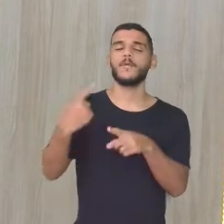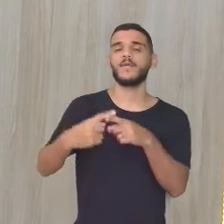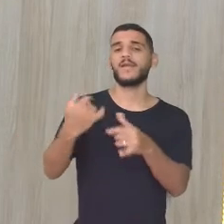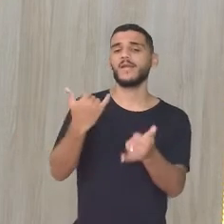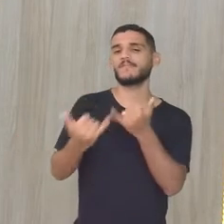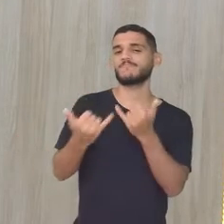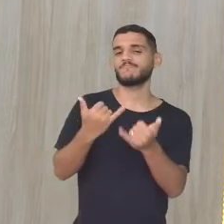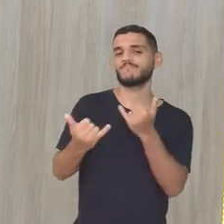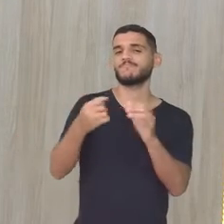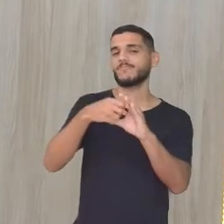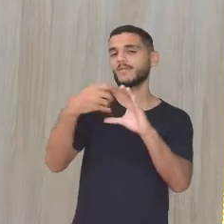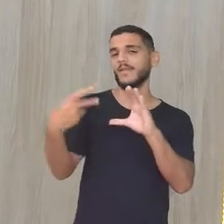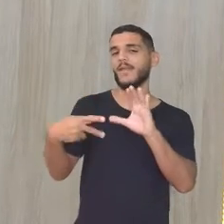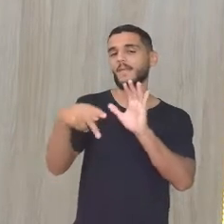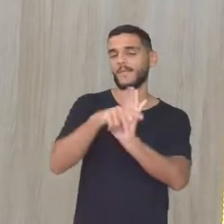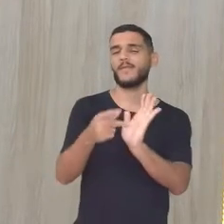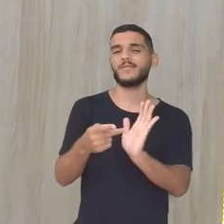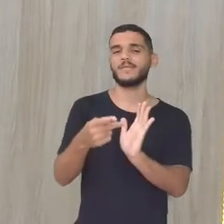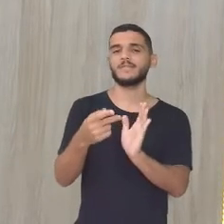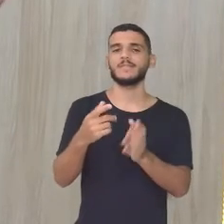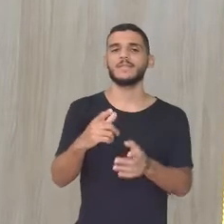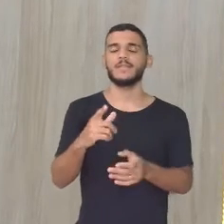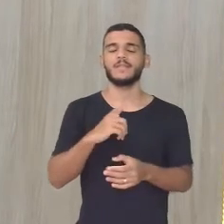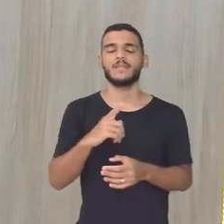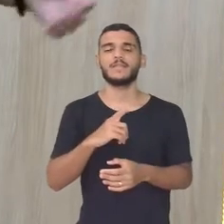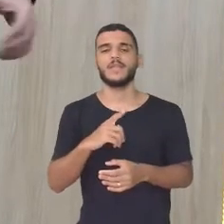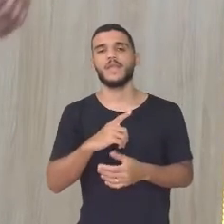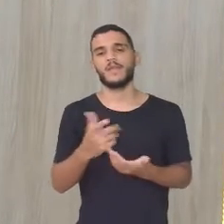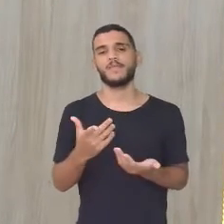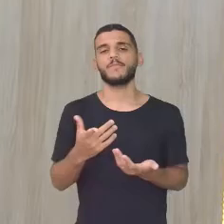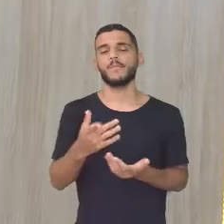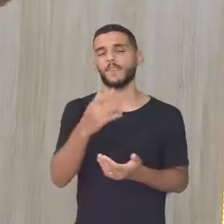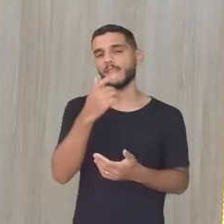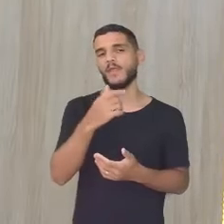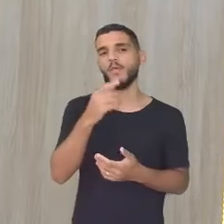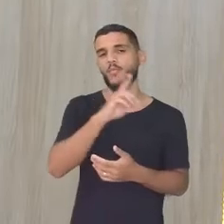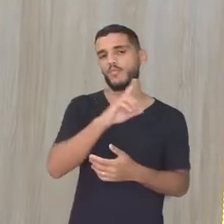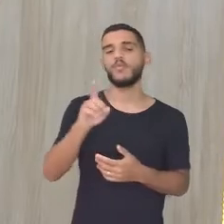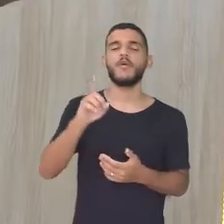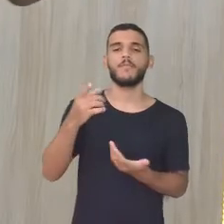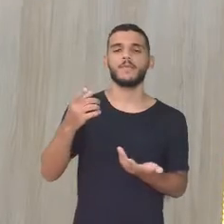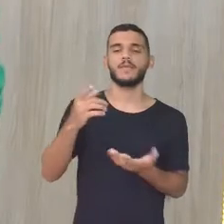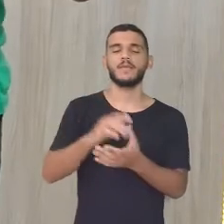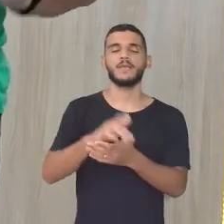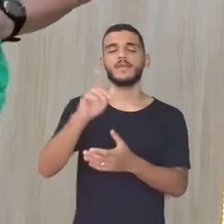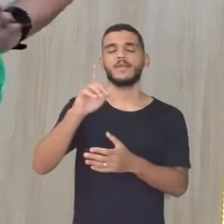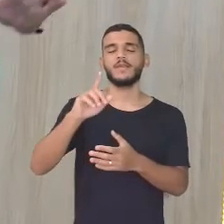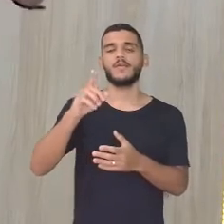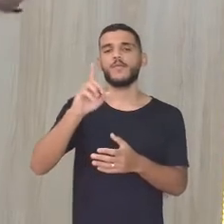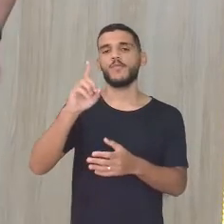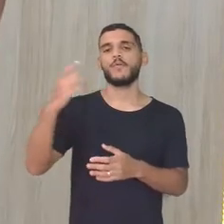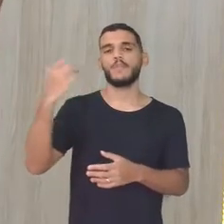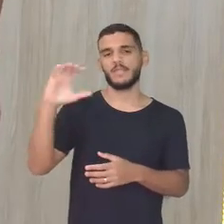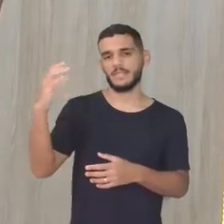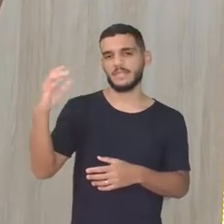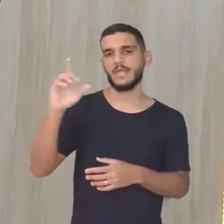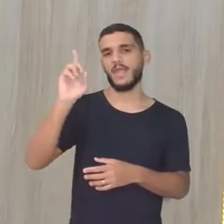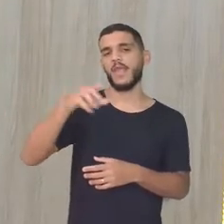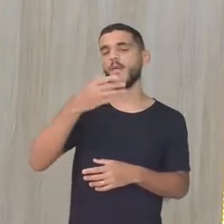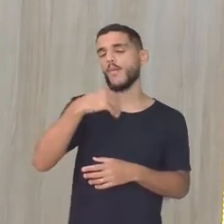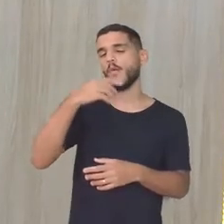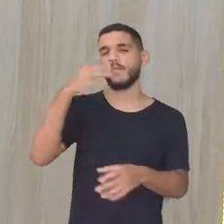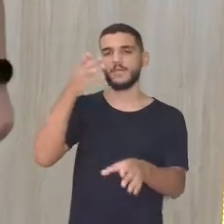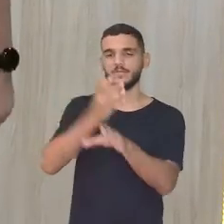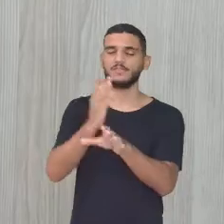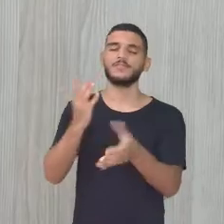da Mongólia. E Down, aí é a questão do médico que descobriu, né? A questão do cromossomo e tal, aí é biologia, não é comigo não. Mas enfim, Aula